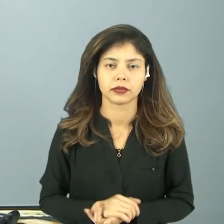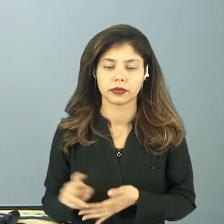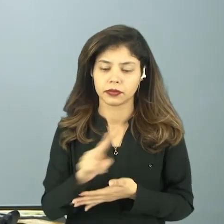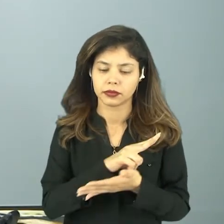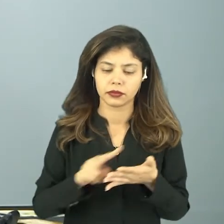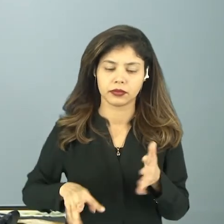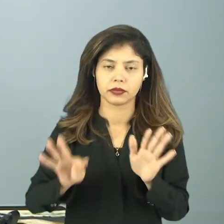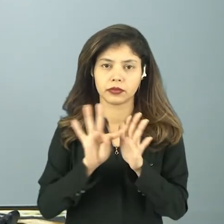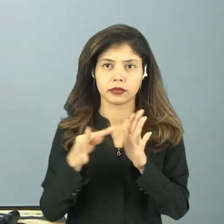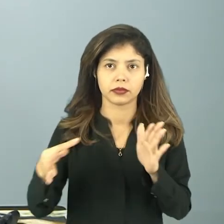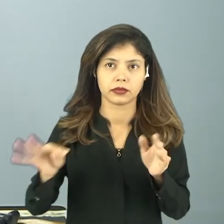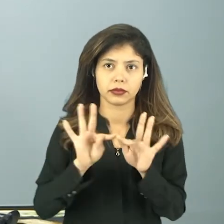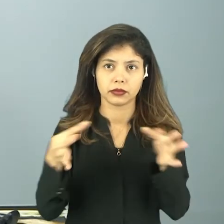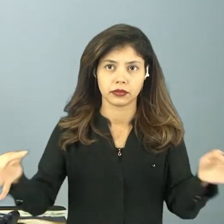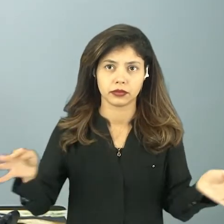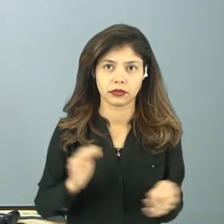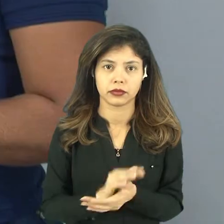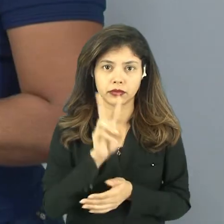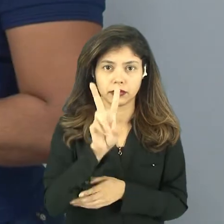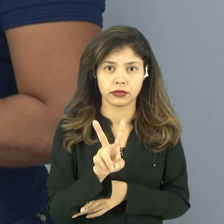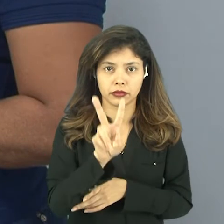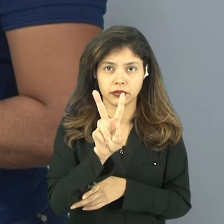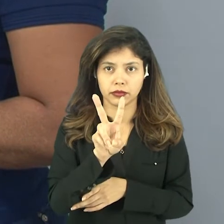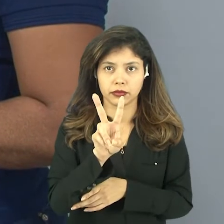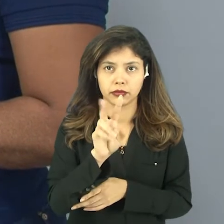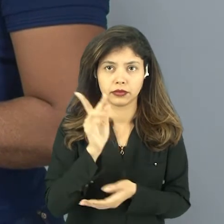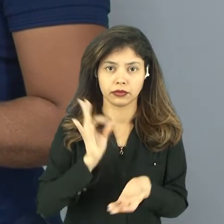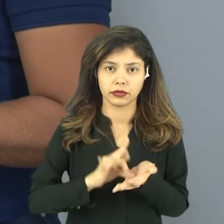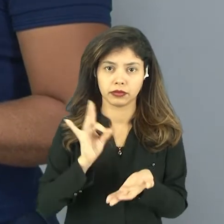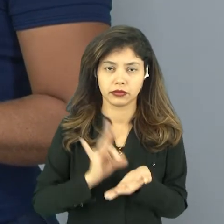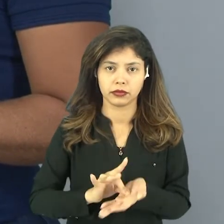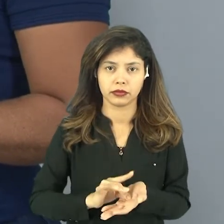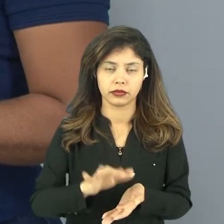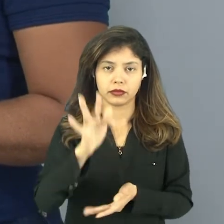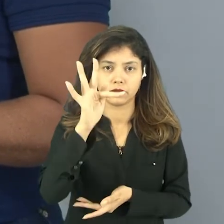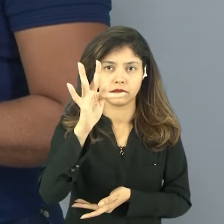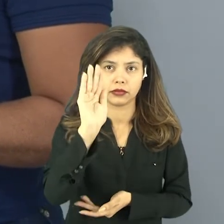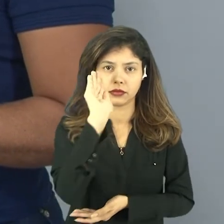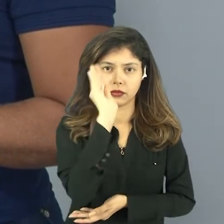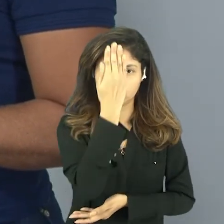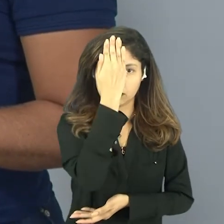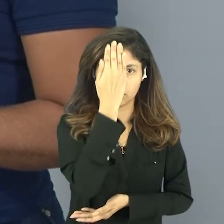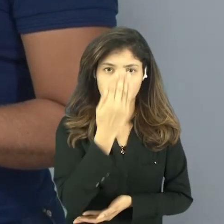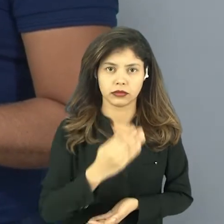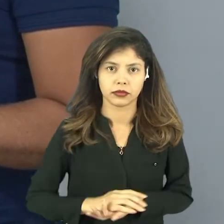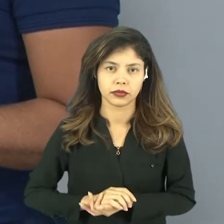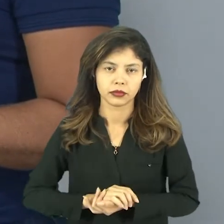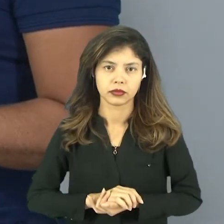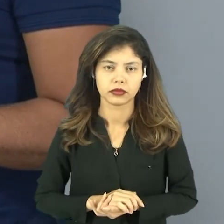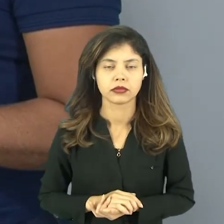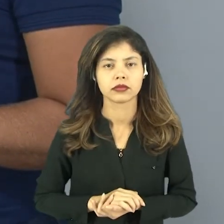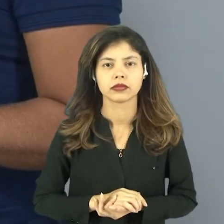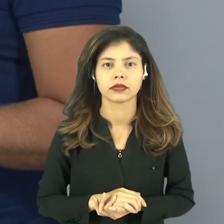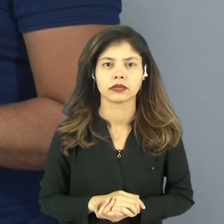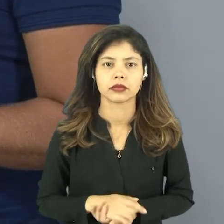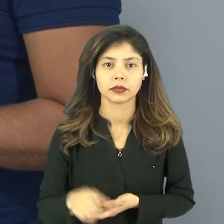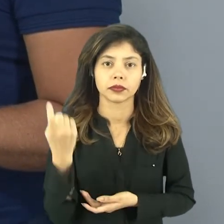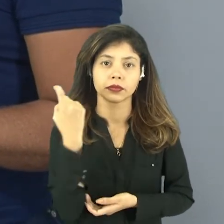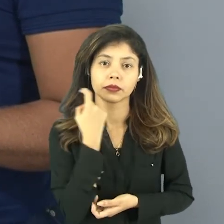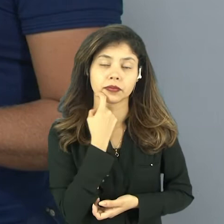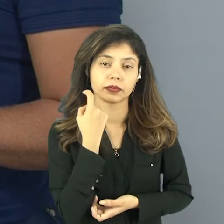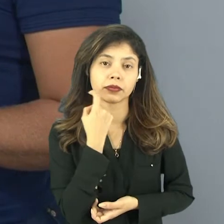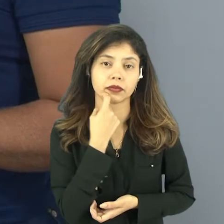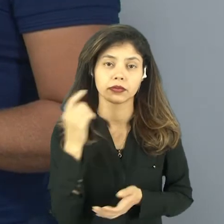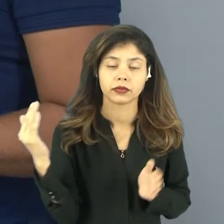Leia as frases e marque V para as frases verdadeiras e F para as frases falsas. De sexta-feira